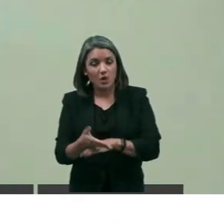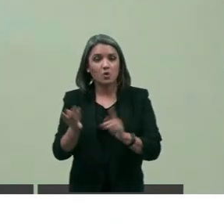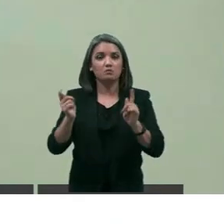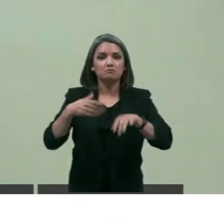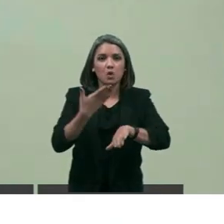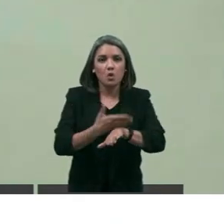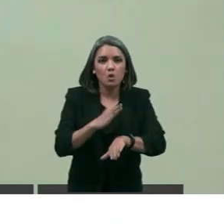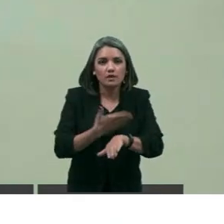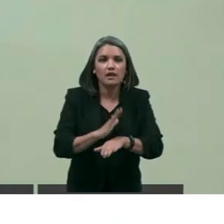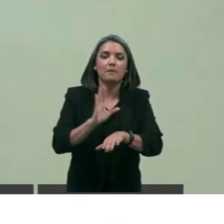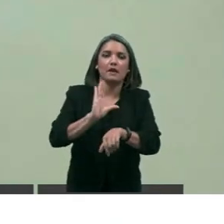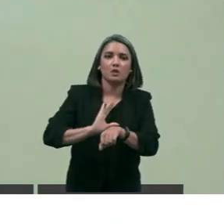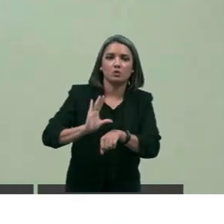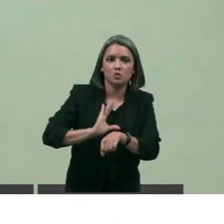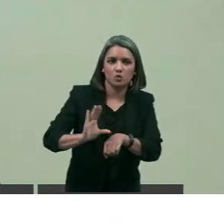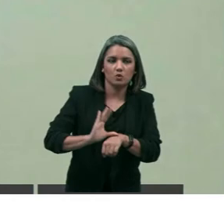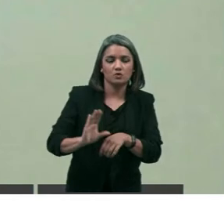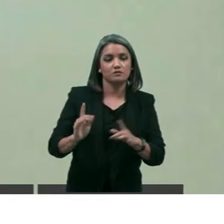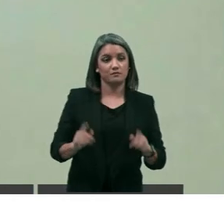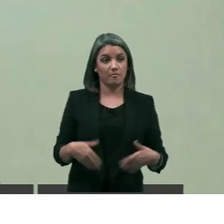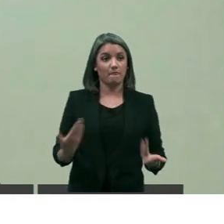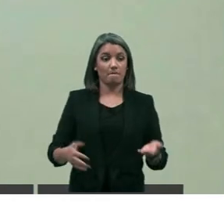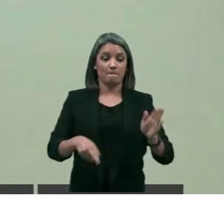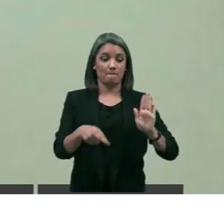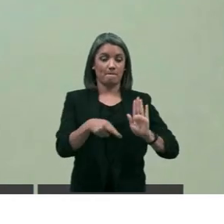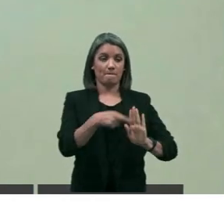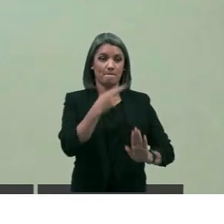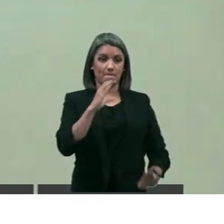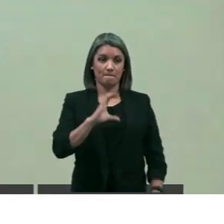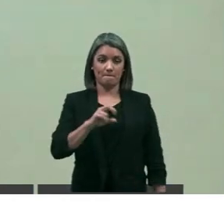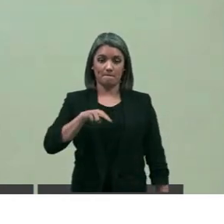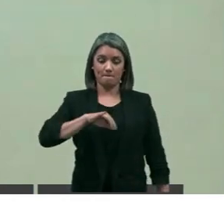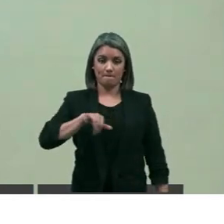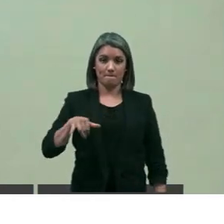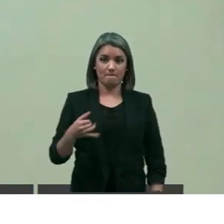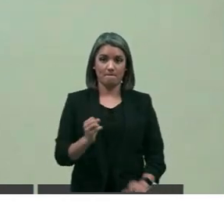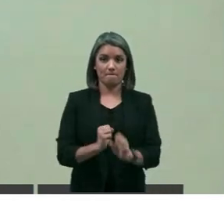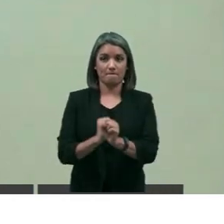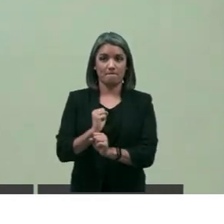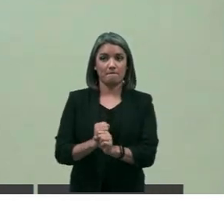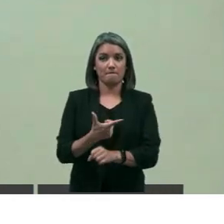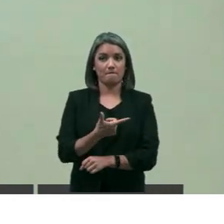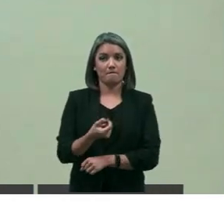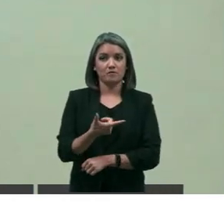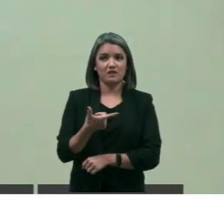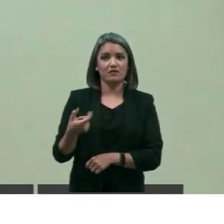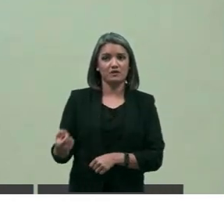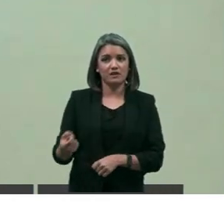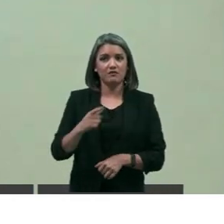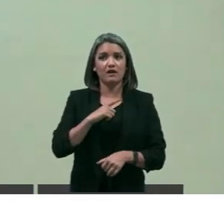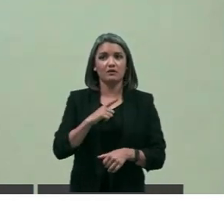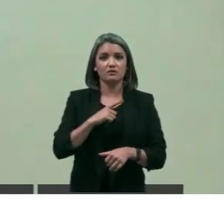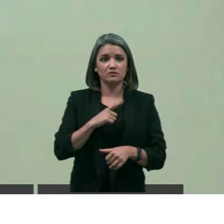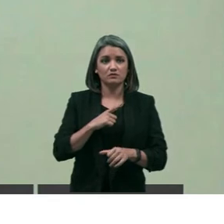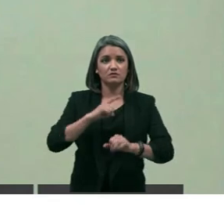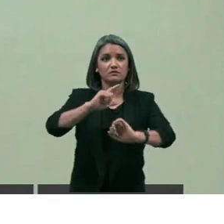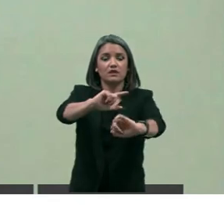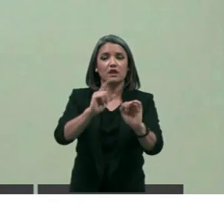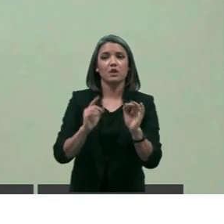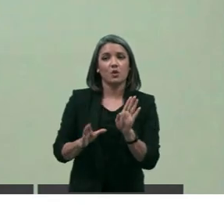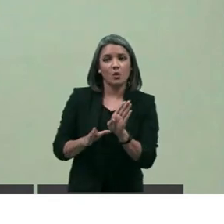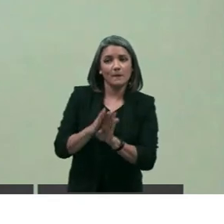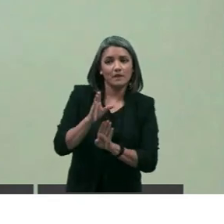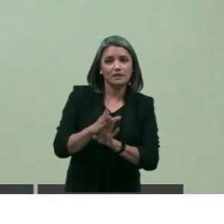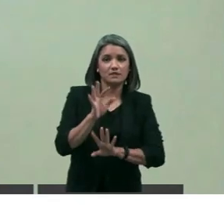capacitação. A resolução CNJ 323/2020, bem como a orientação jurisprudencial